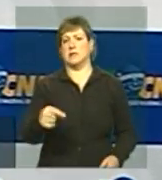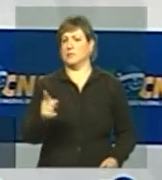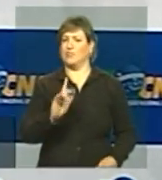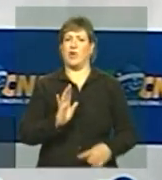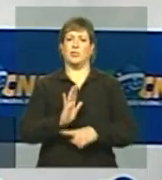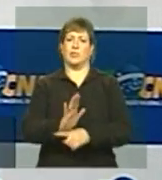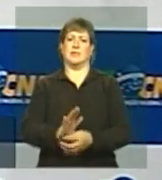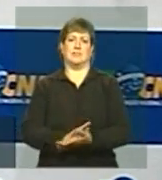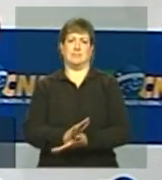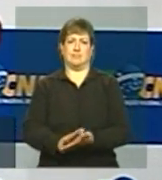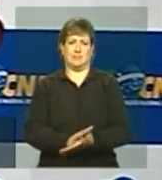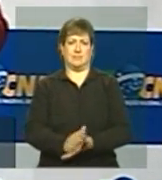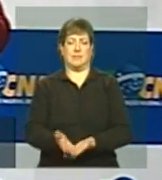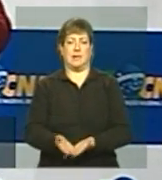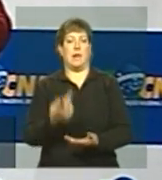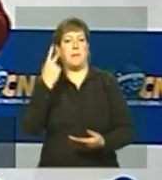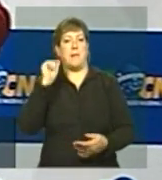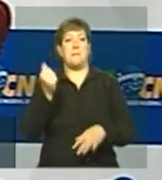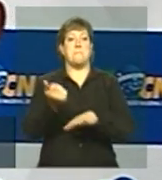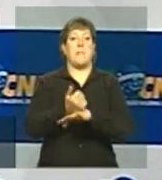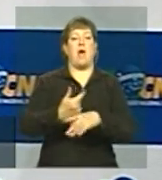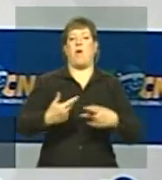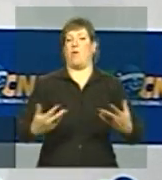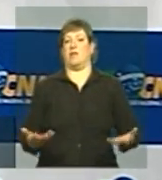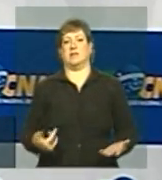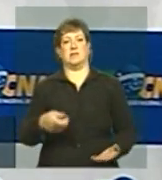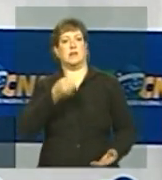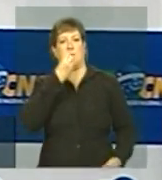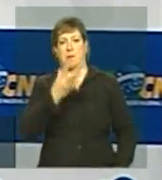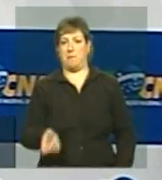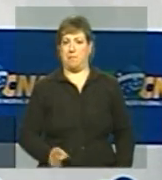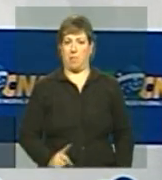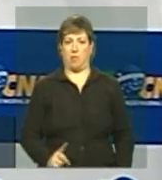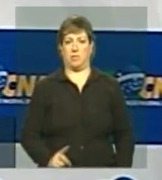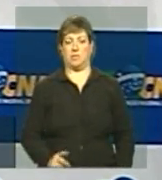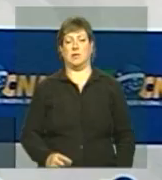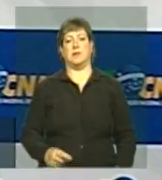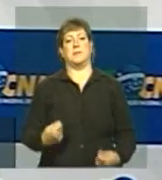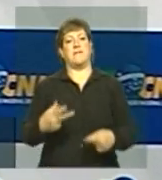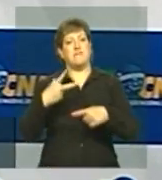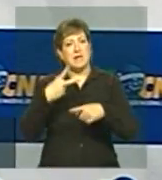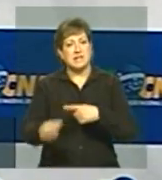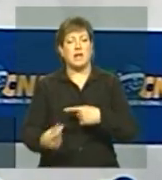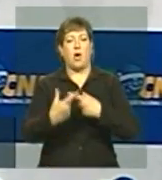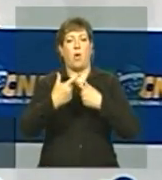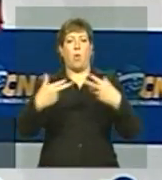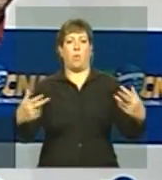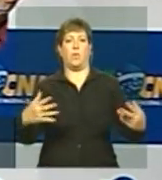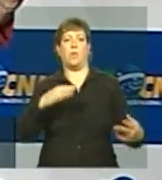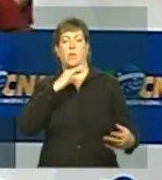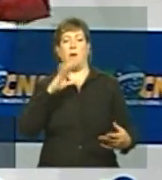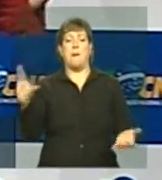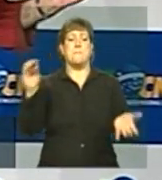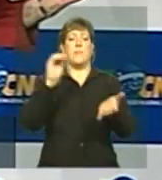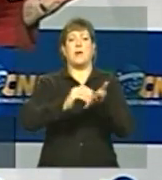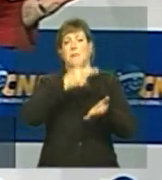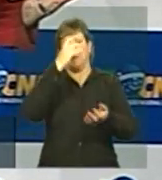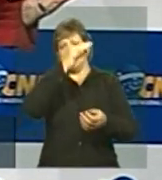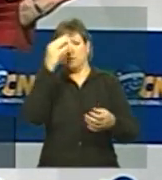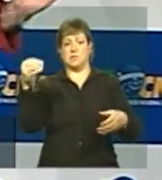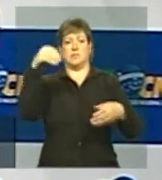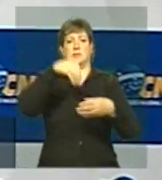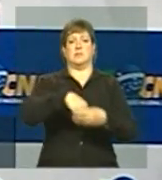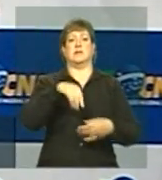contribui para melhores práticas, não contribui para o combate a mal feito, colocar inocente na ficha